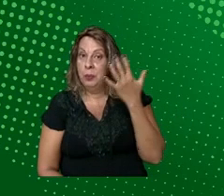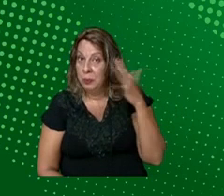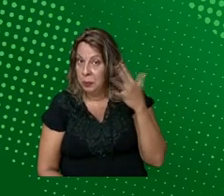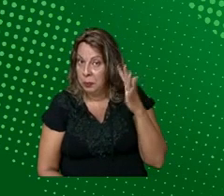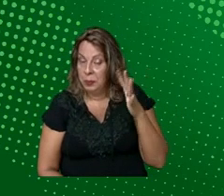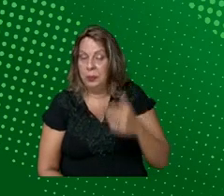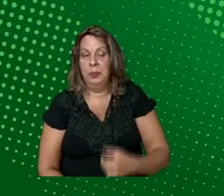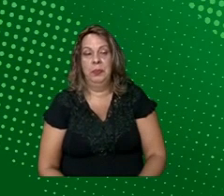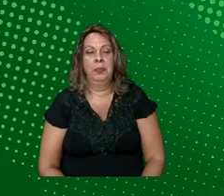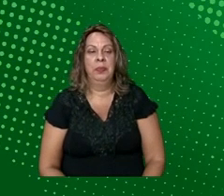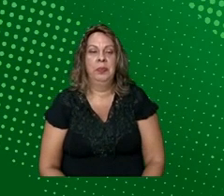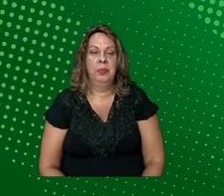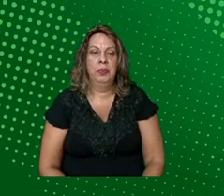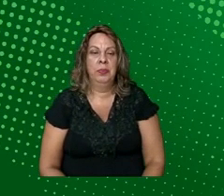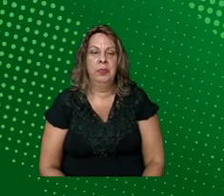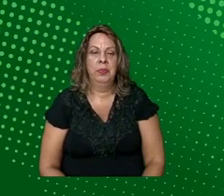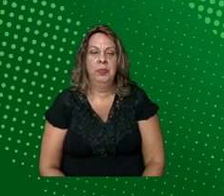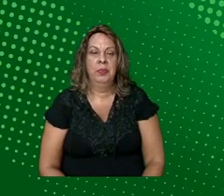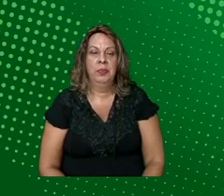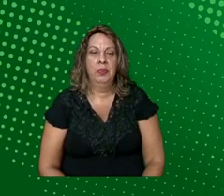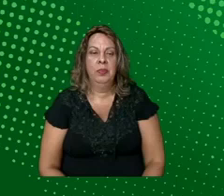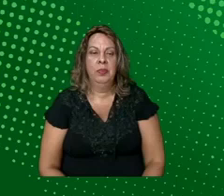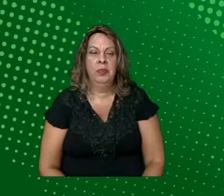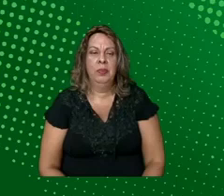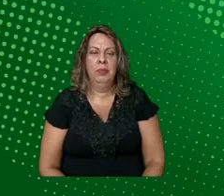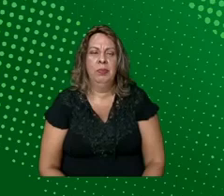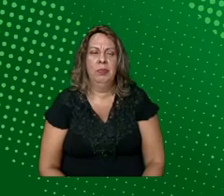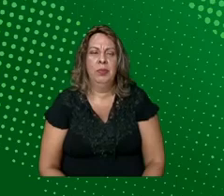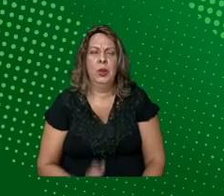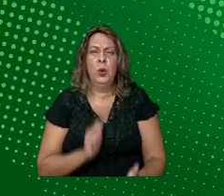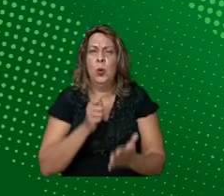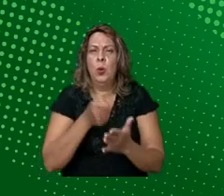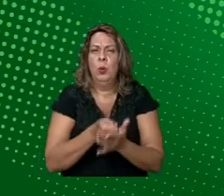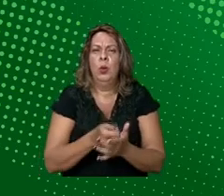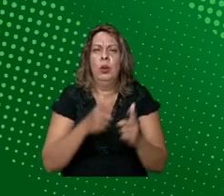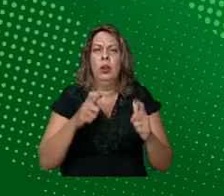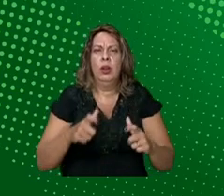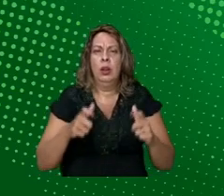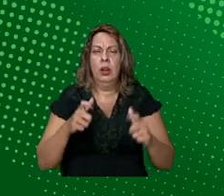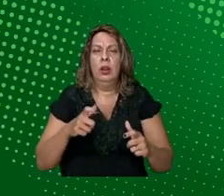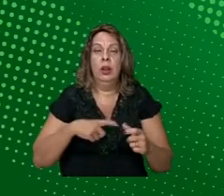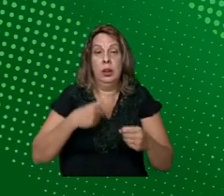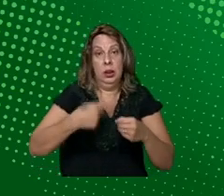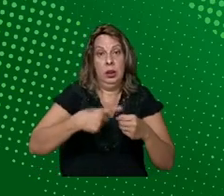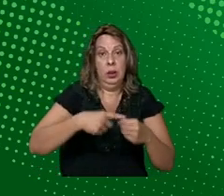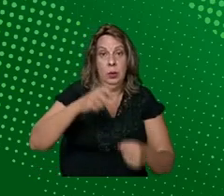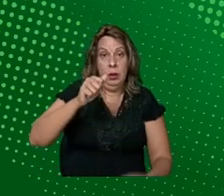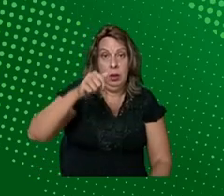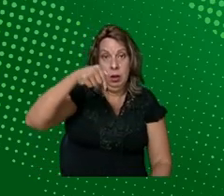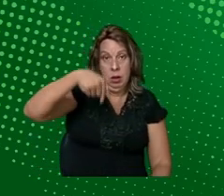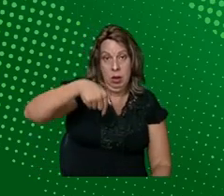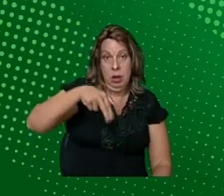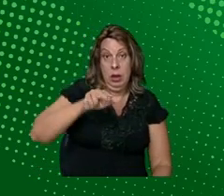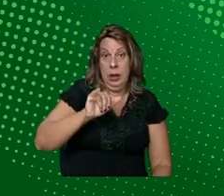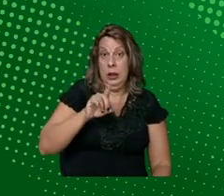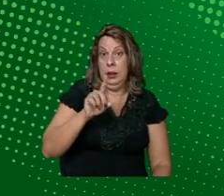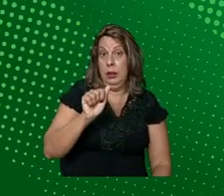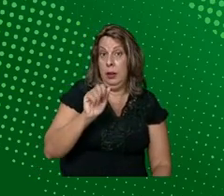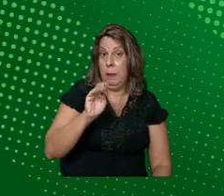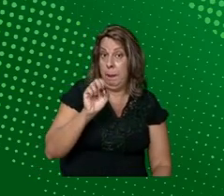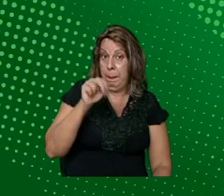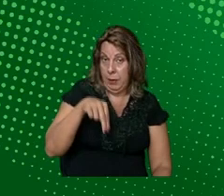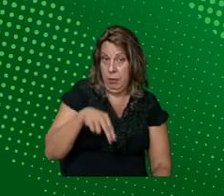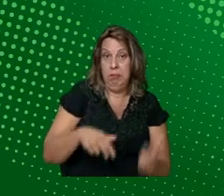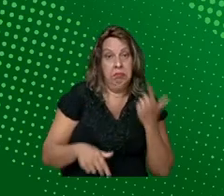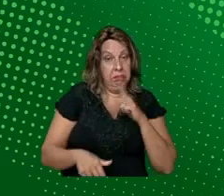M ali, tá vendo? O Mário adquiriu na regional aqui da Ban. Parabéns, leva R$500.